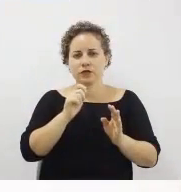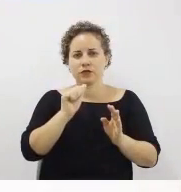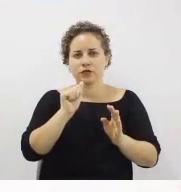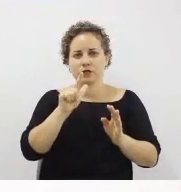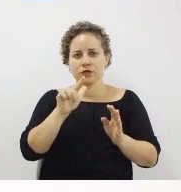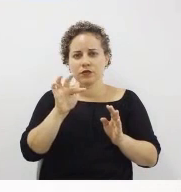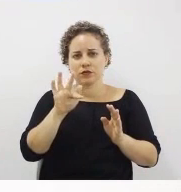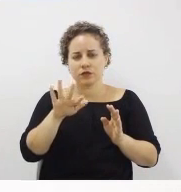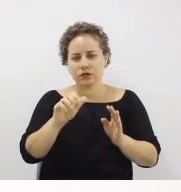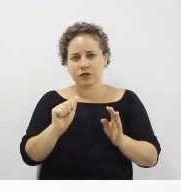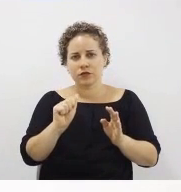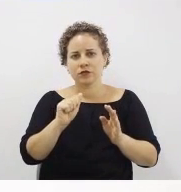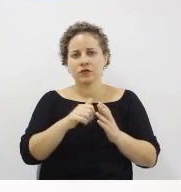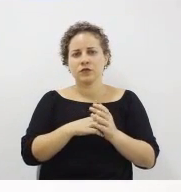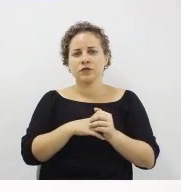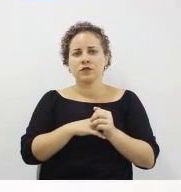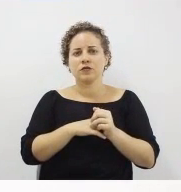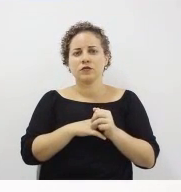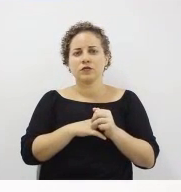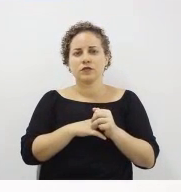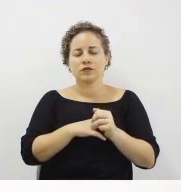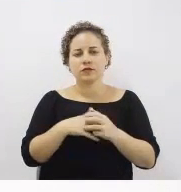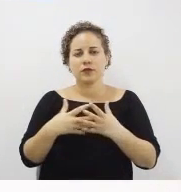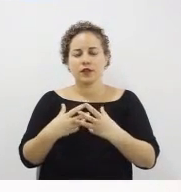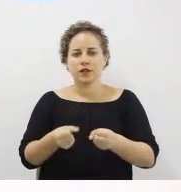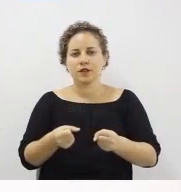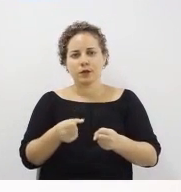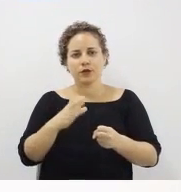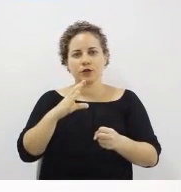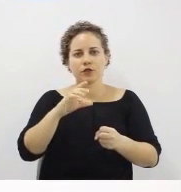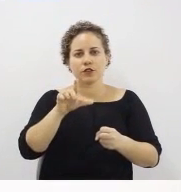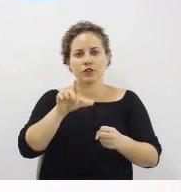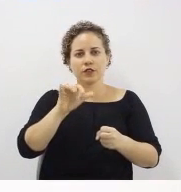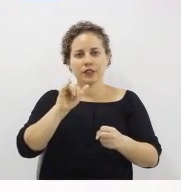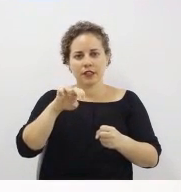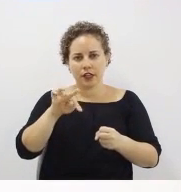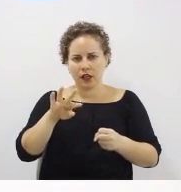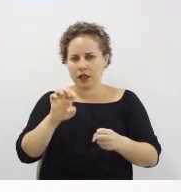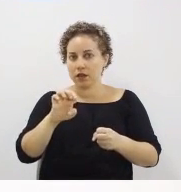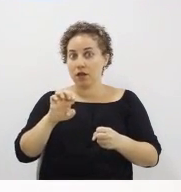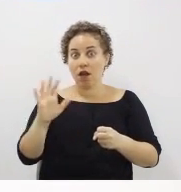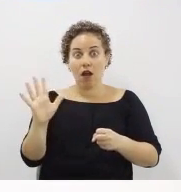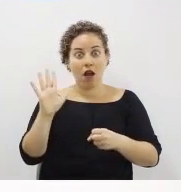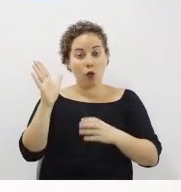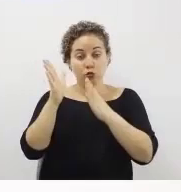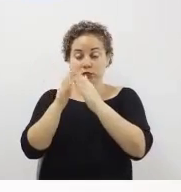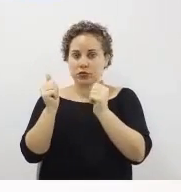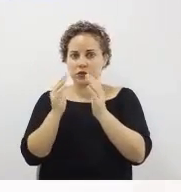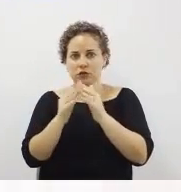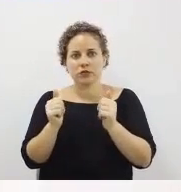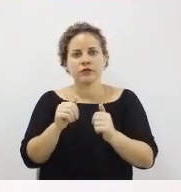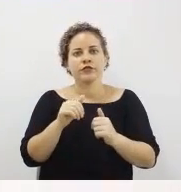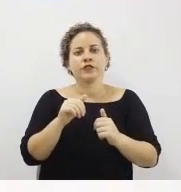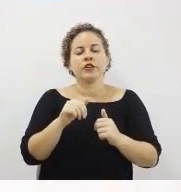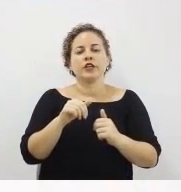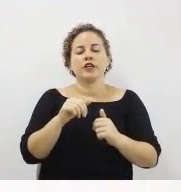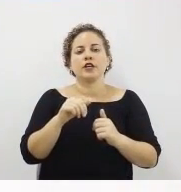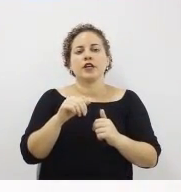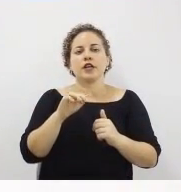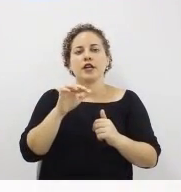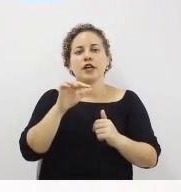Alfa, ela recebeu do cliente um pedido muito alto de vigas